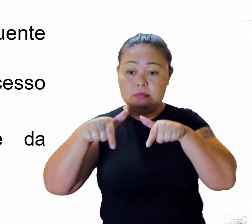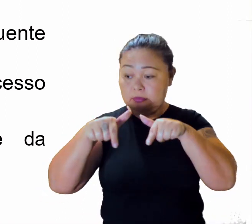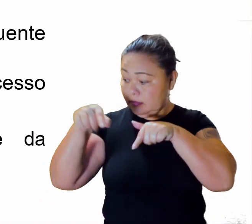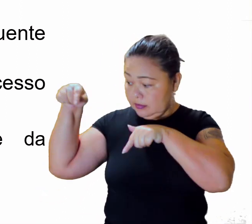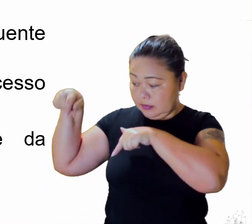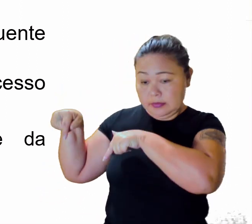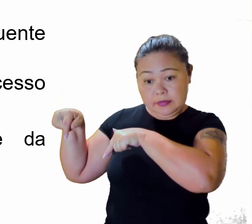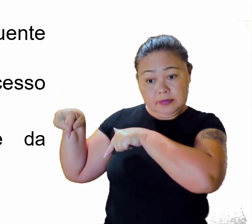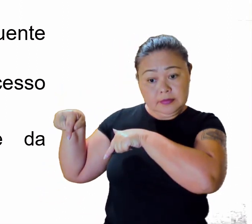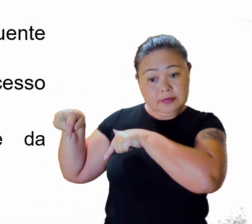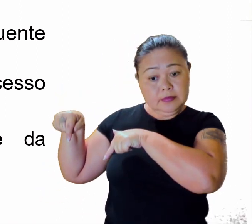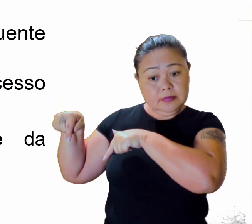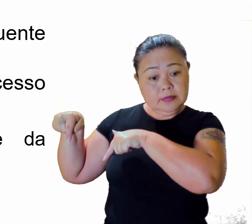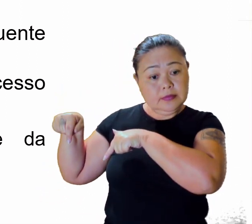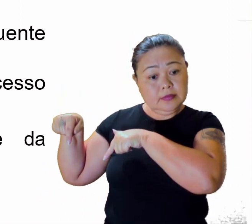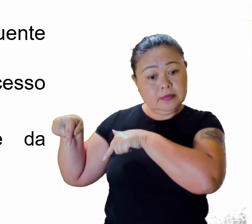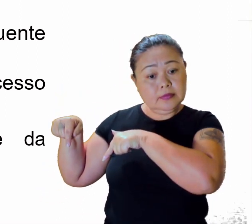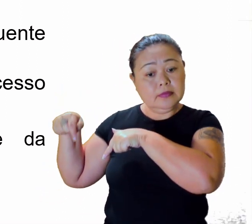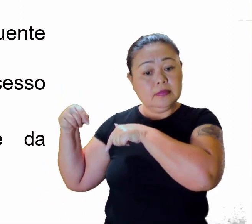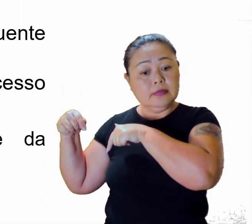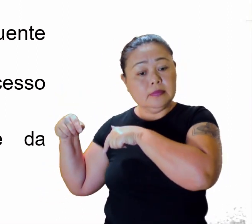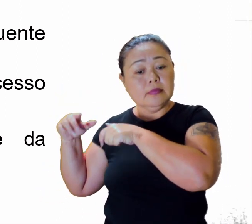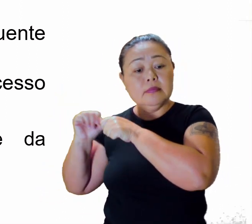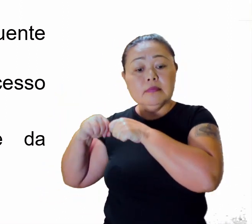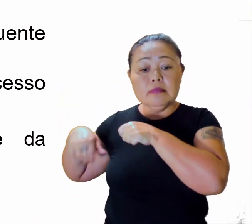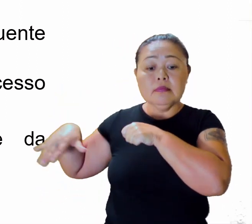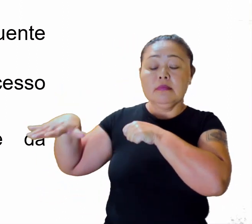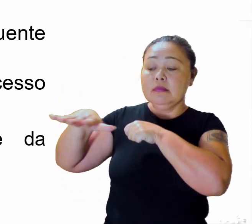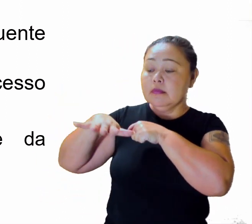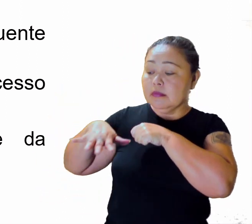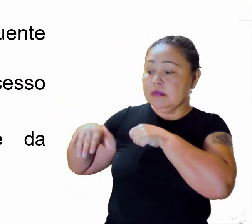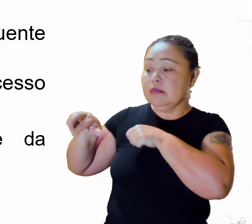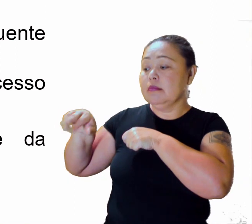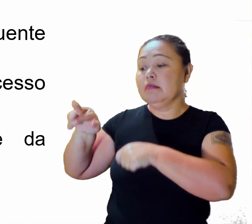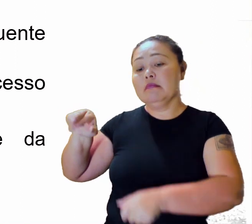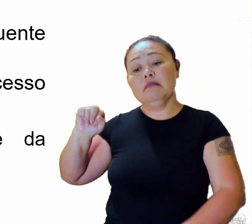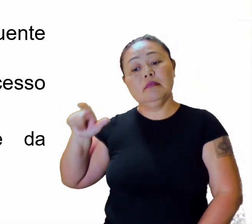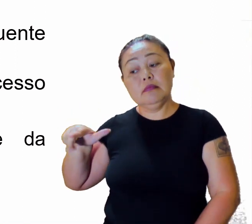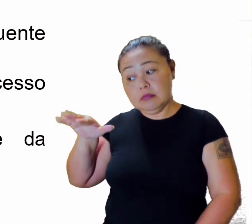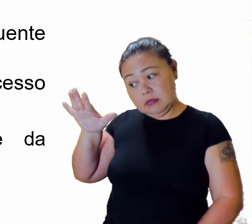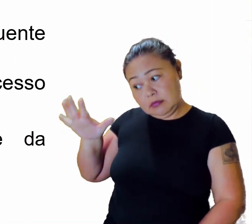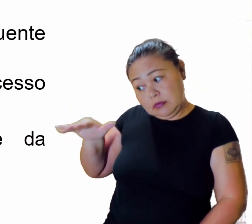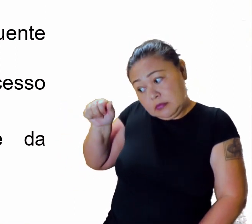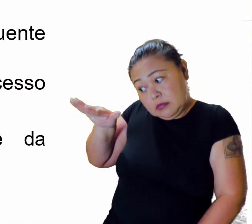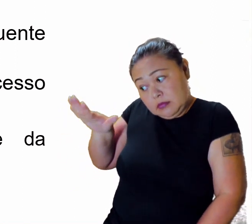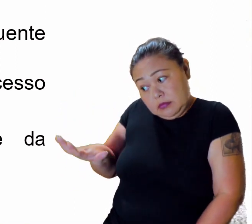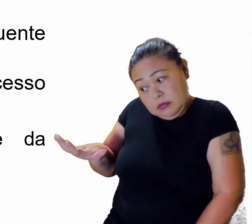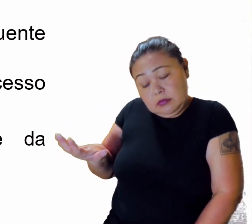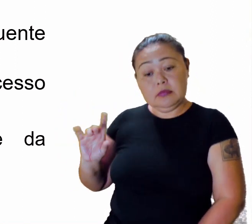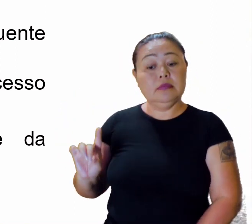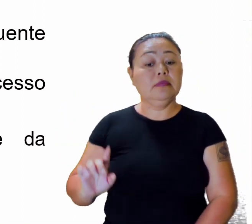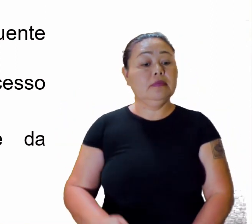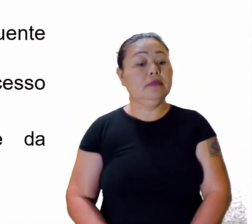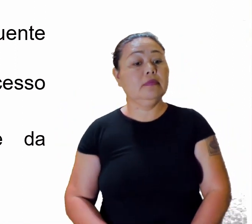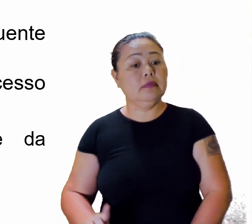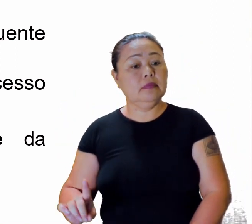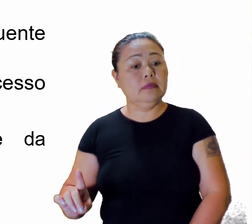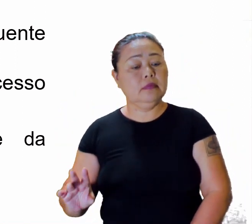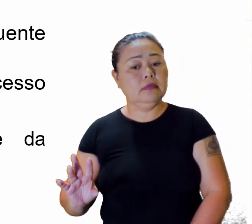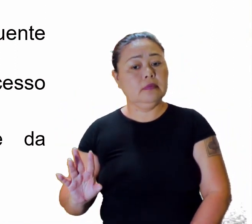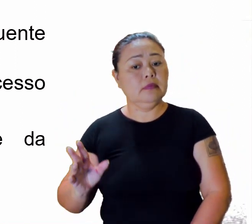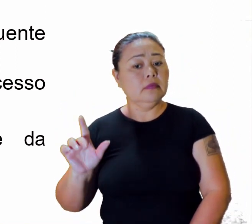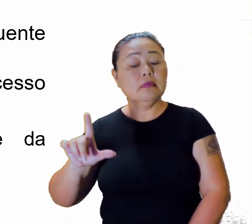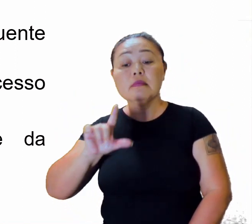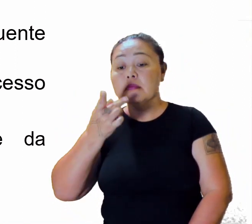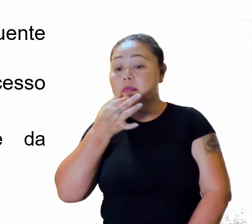no campo e da concentração fundiária no meio rural. E aí, professor?